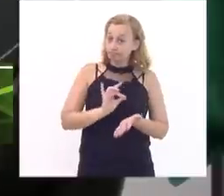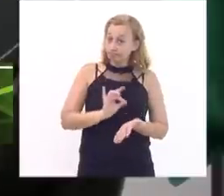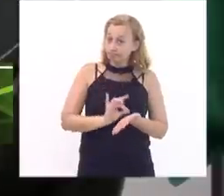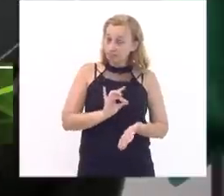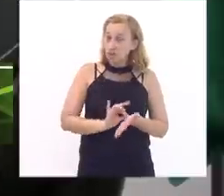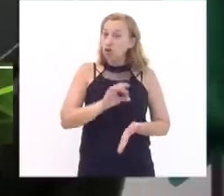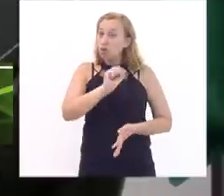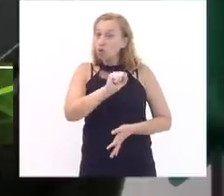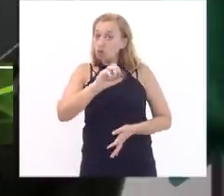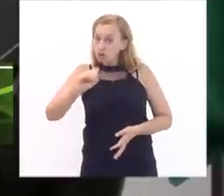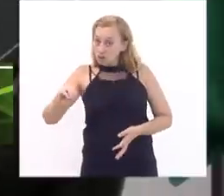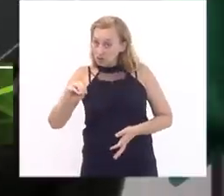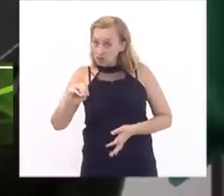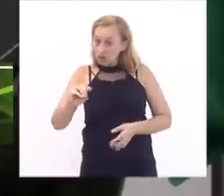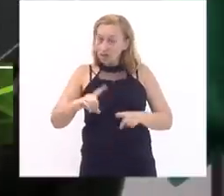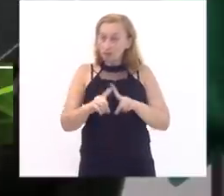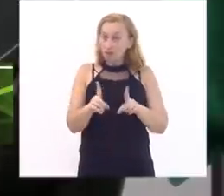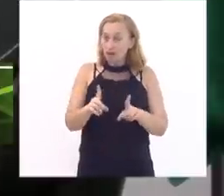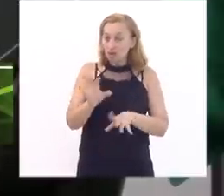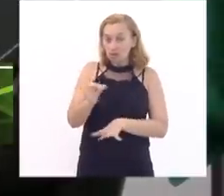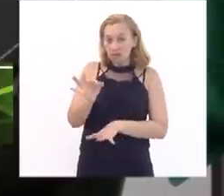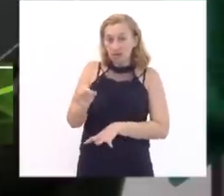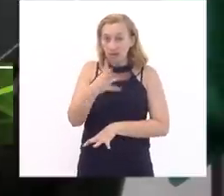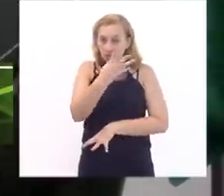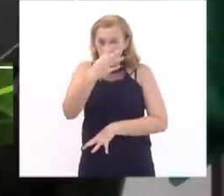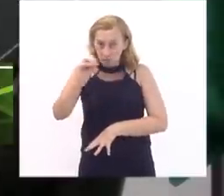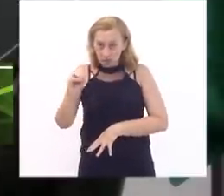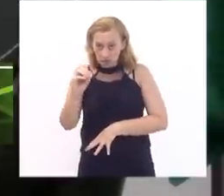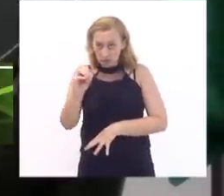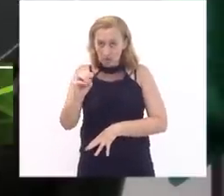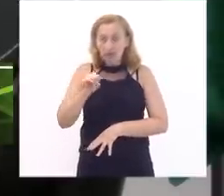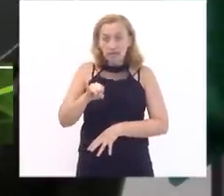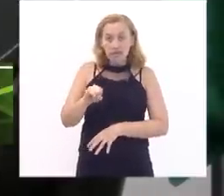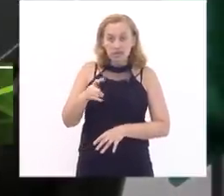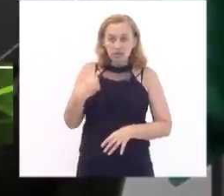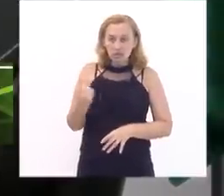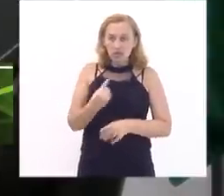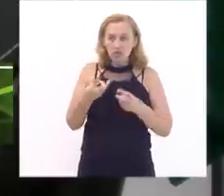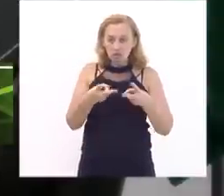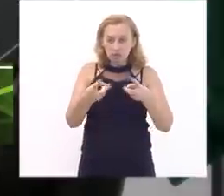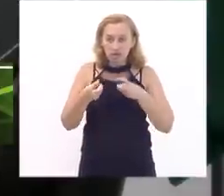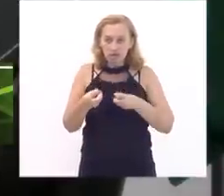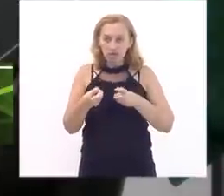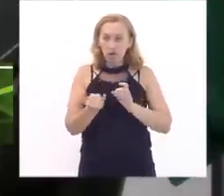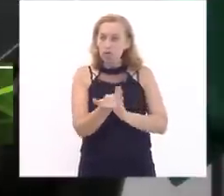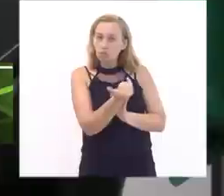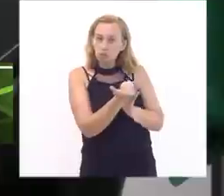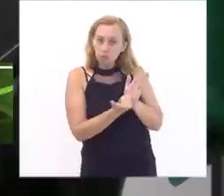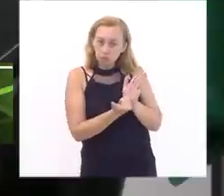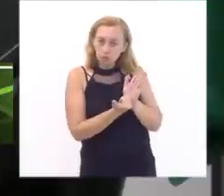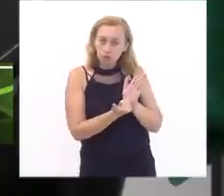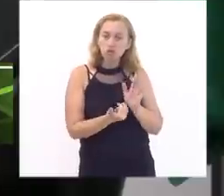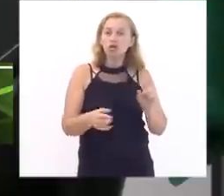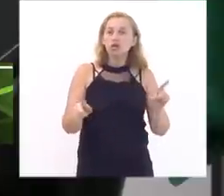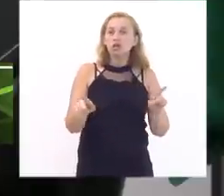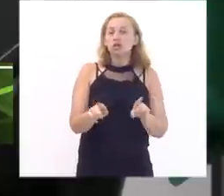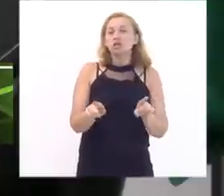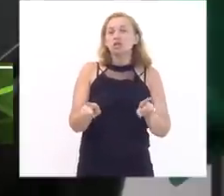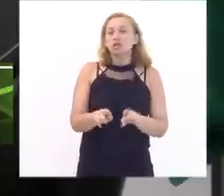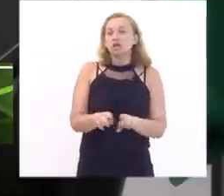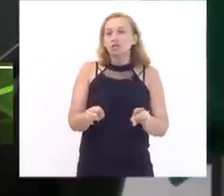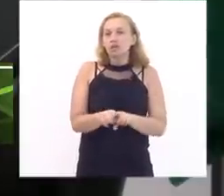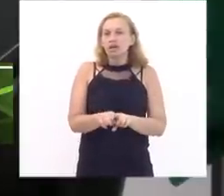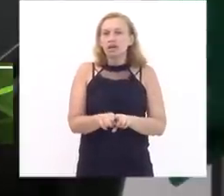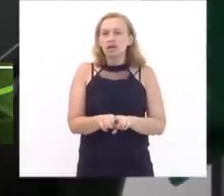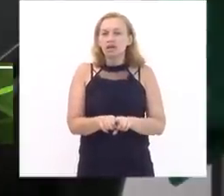de 800, mas líquido seriam 400, se nós contarmos também com a questão do imposto de renda. E, segundo os comandantes,